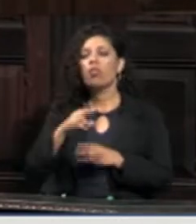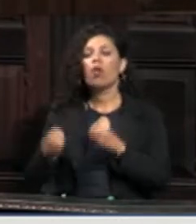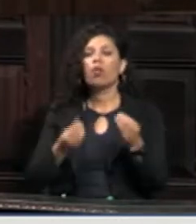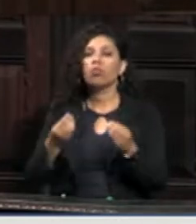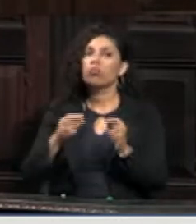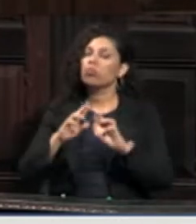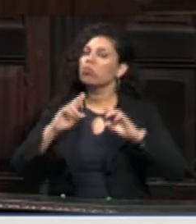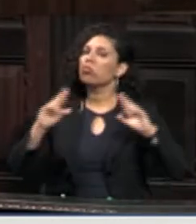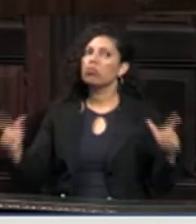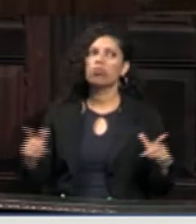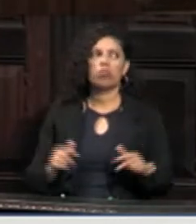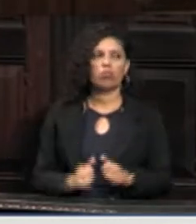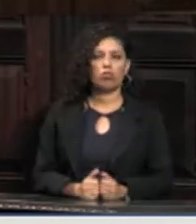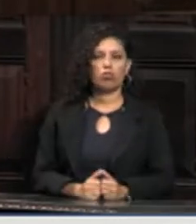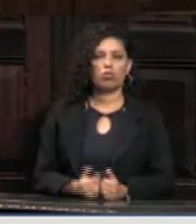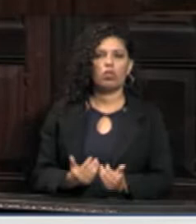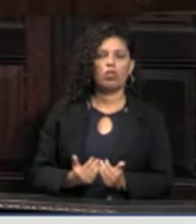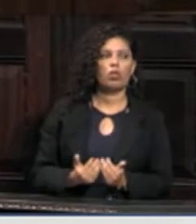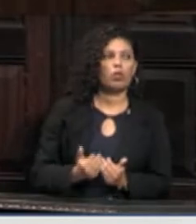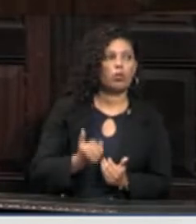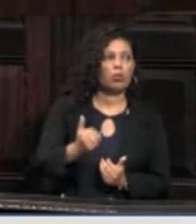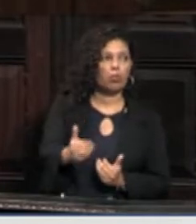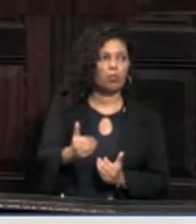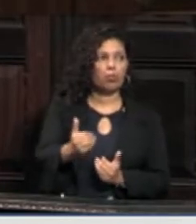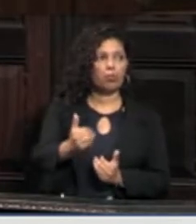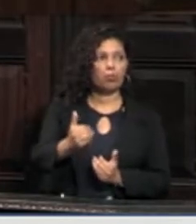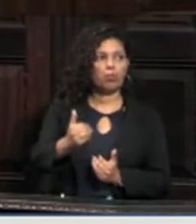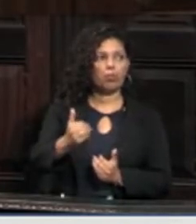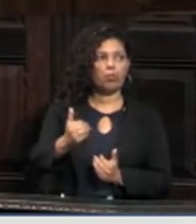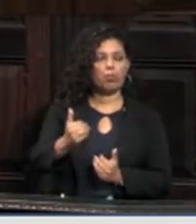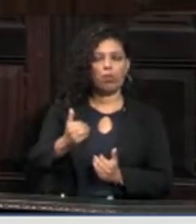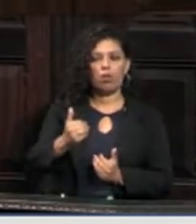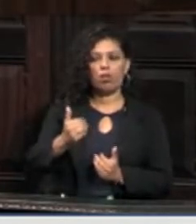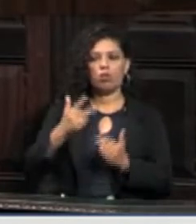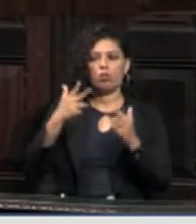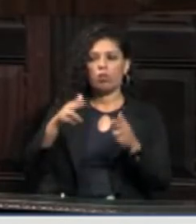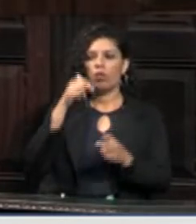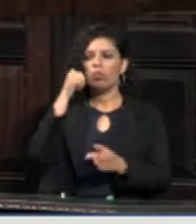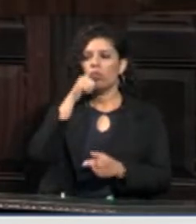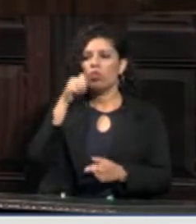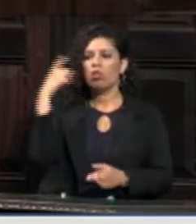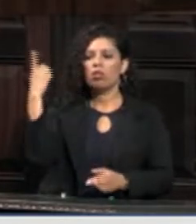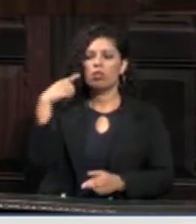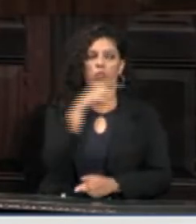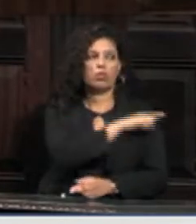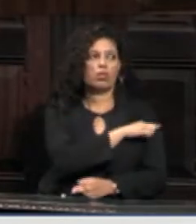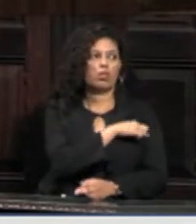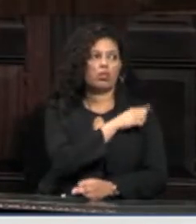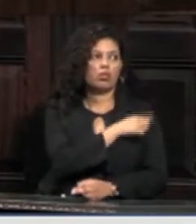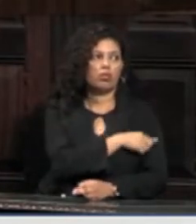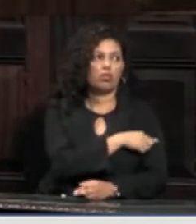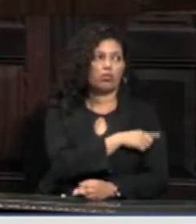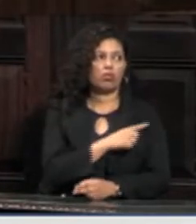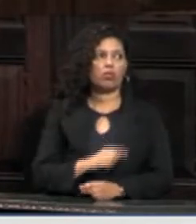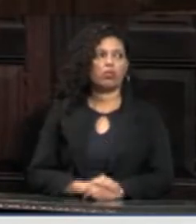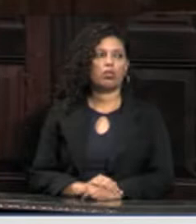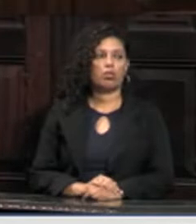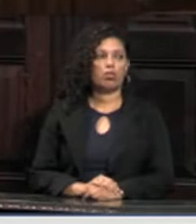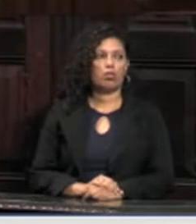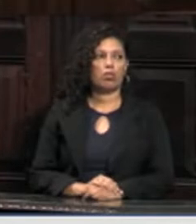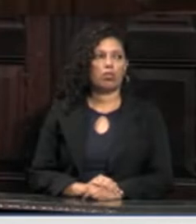Começa a partir, como bem falou a deputada Rejane, da roubalheira que existiu